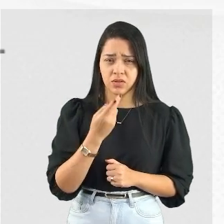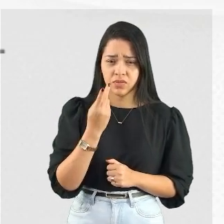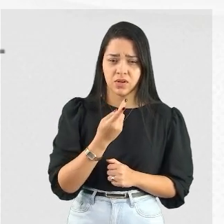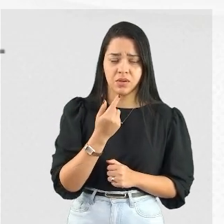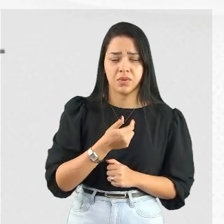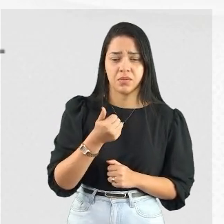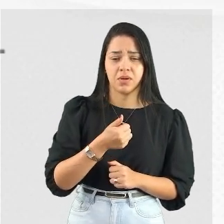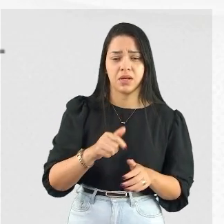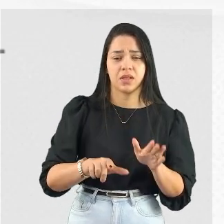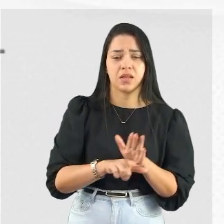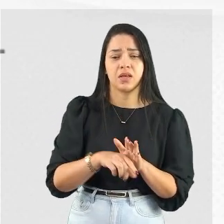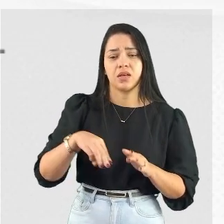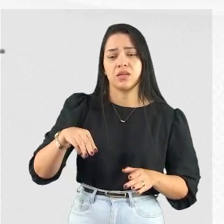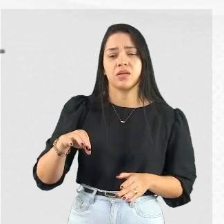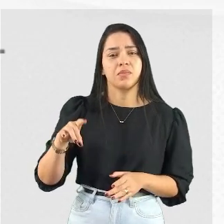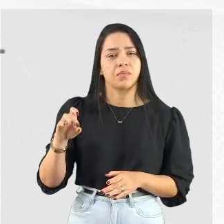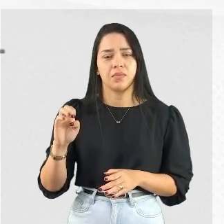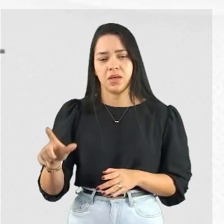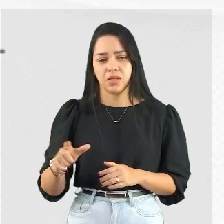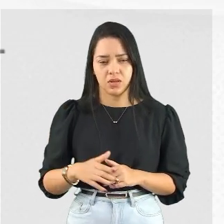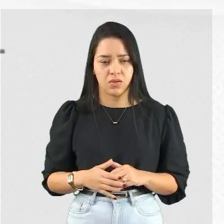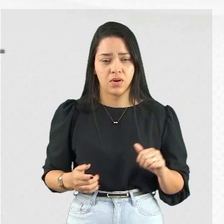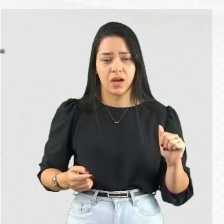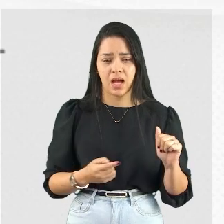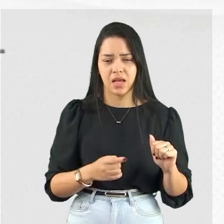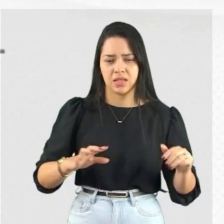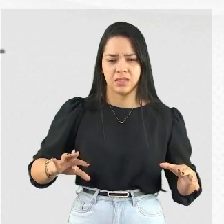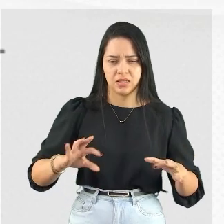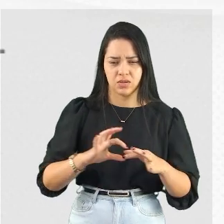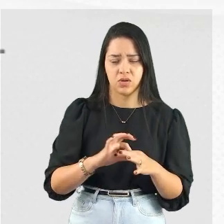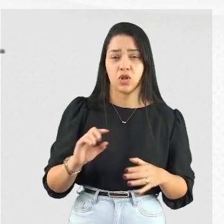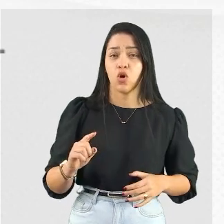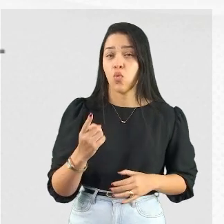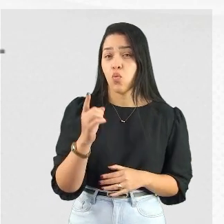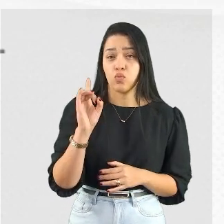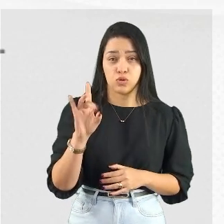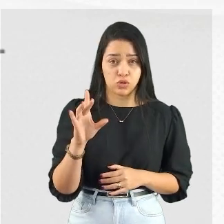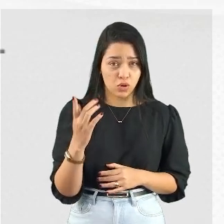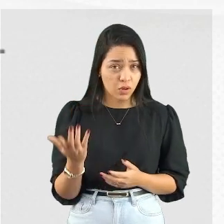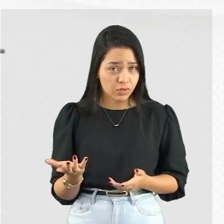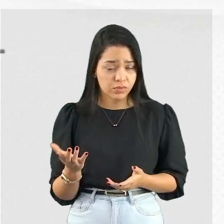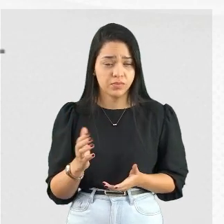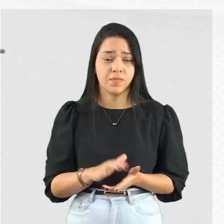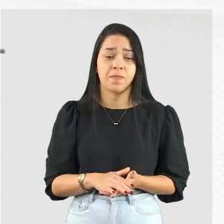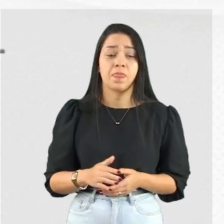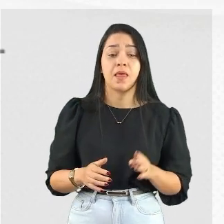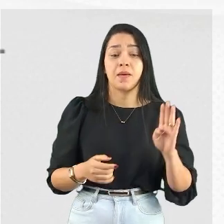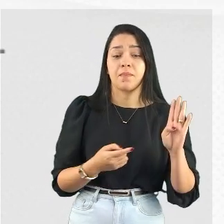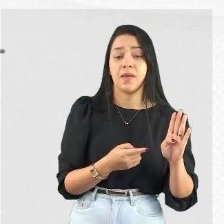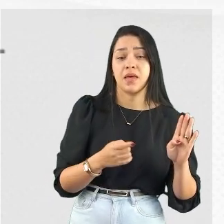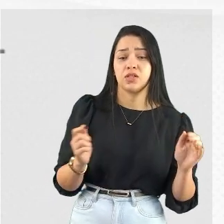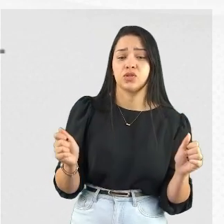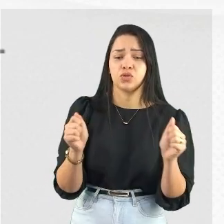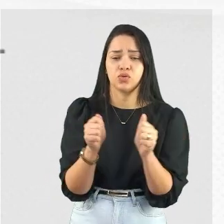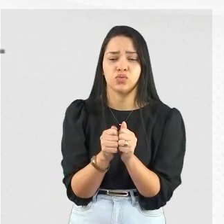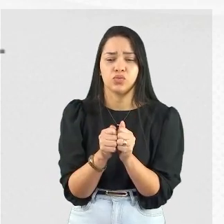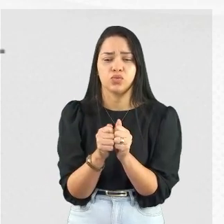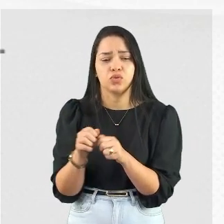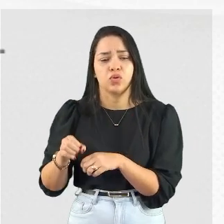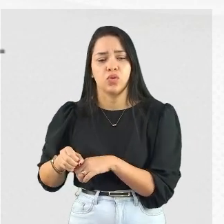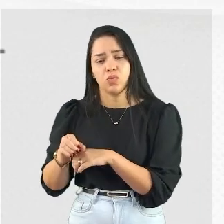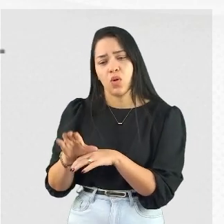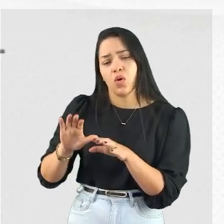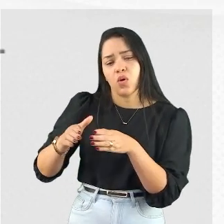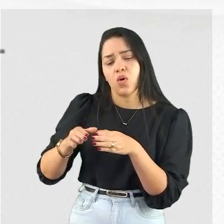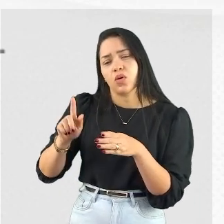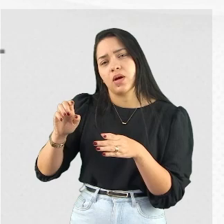lei de Mendel, né? Letra A, eles se unem formando um único fator dos gametas. Eles permanecem juntos, sendo transmitidos